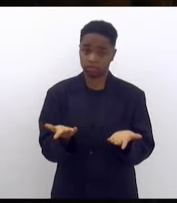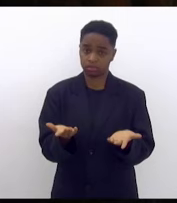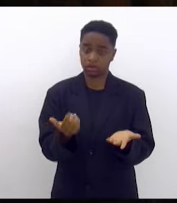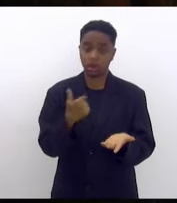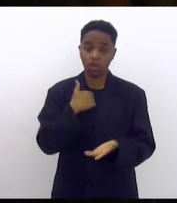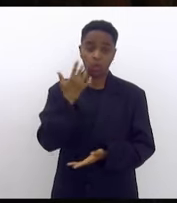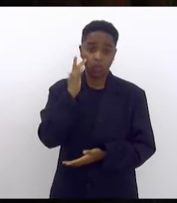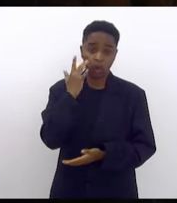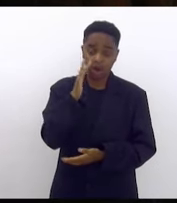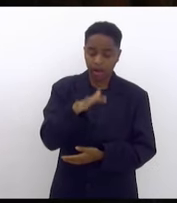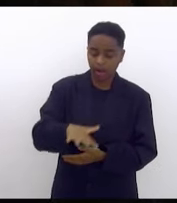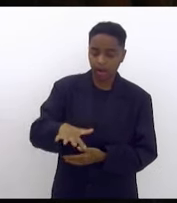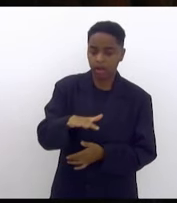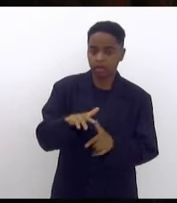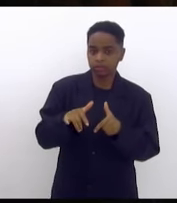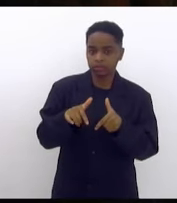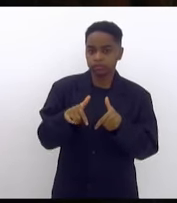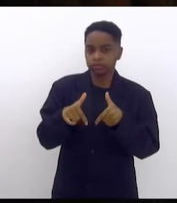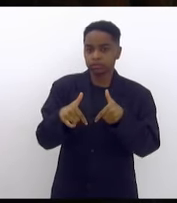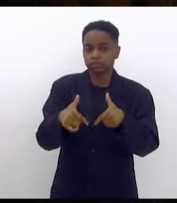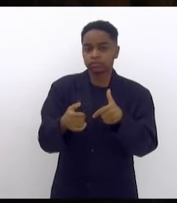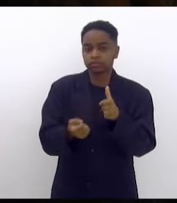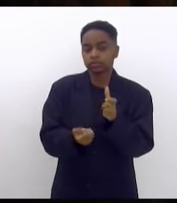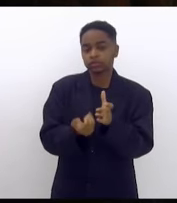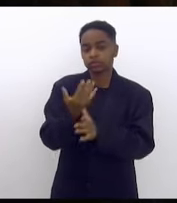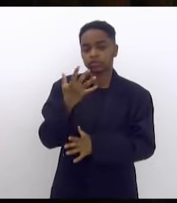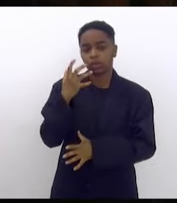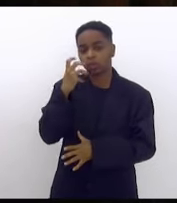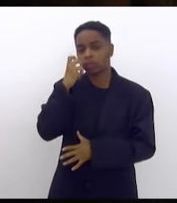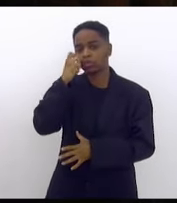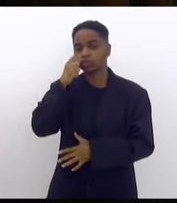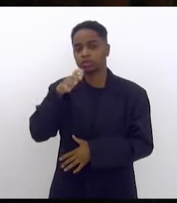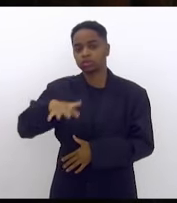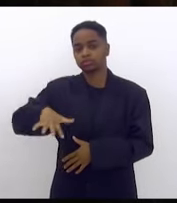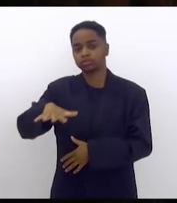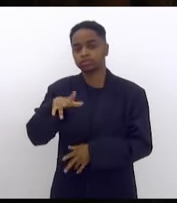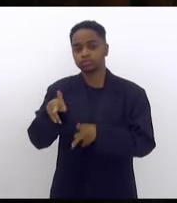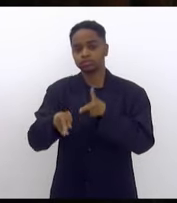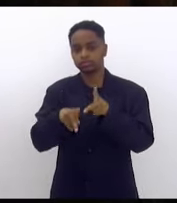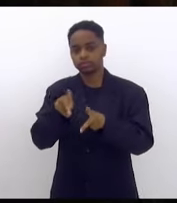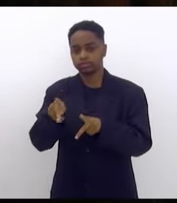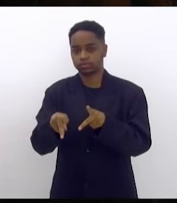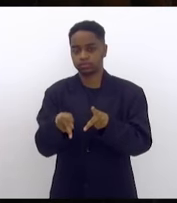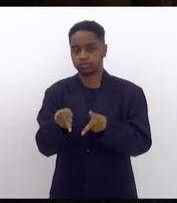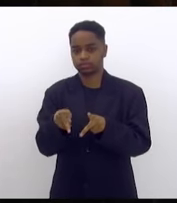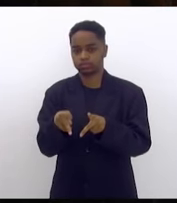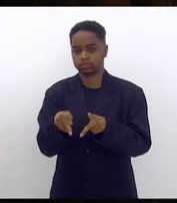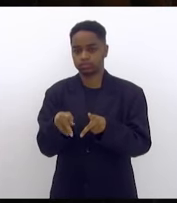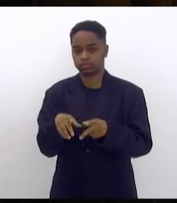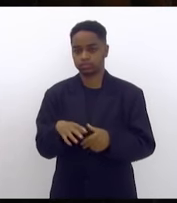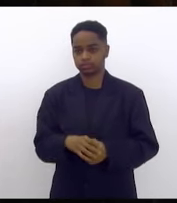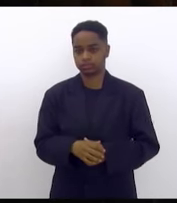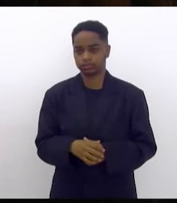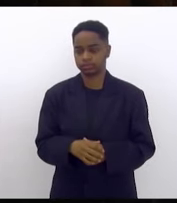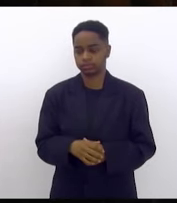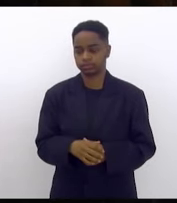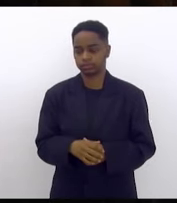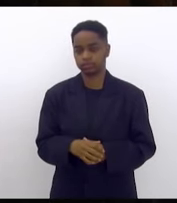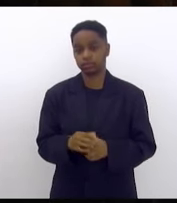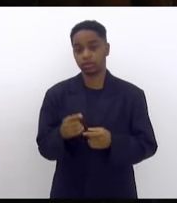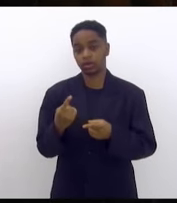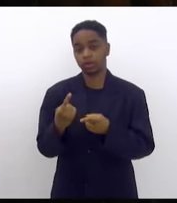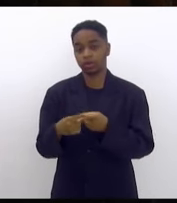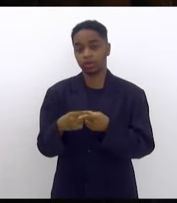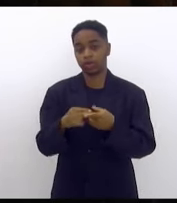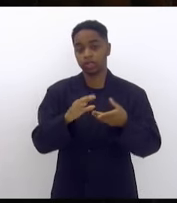área operacional criou um constrangimento com a população nessa questão de remoção